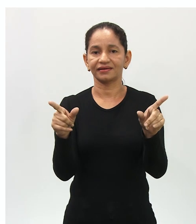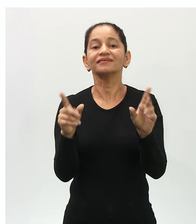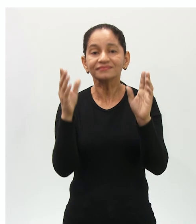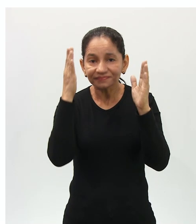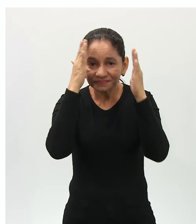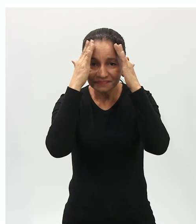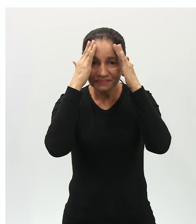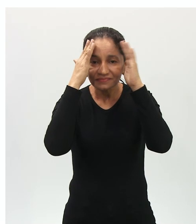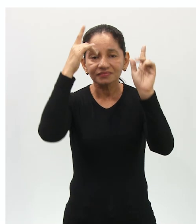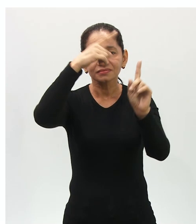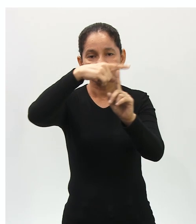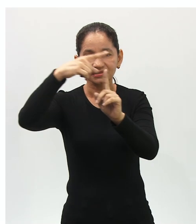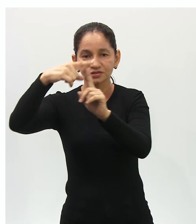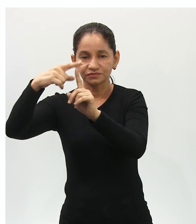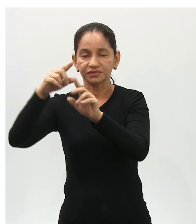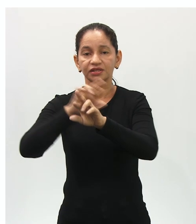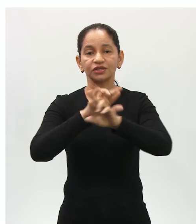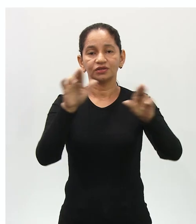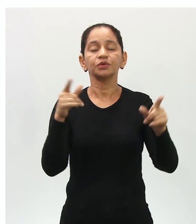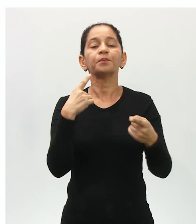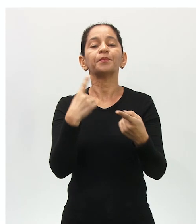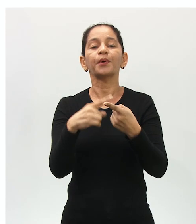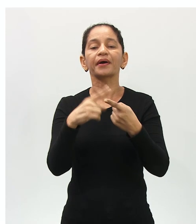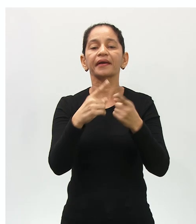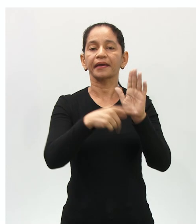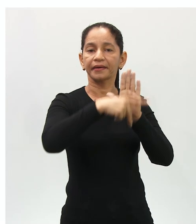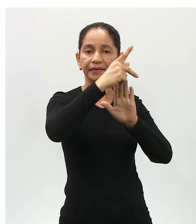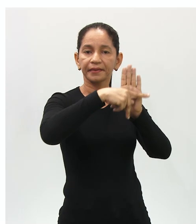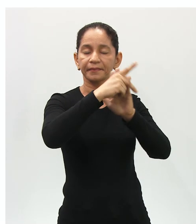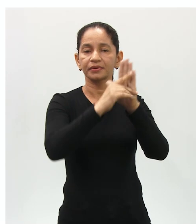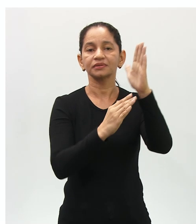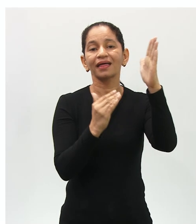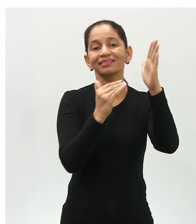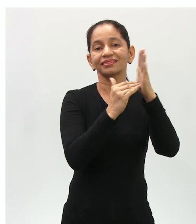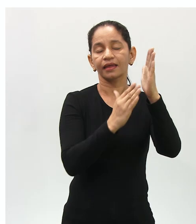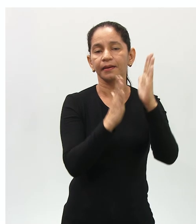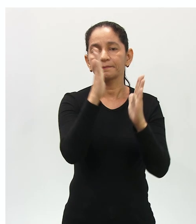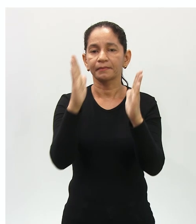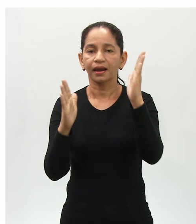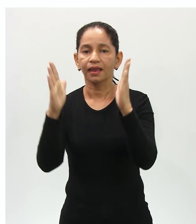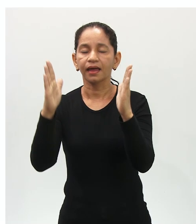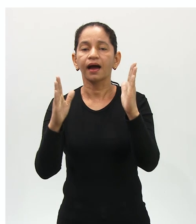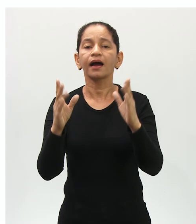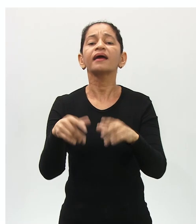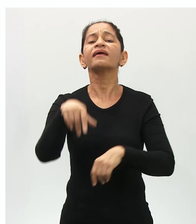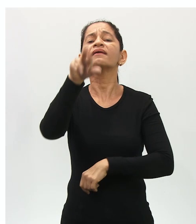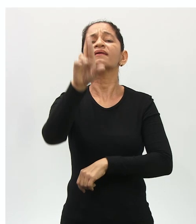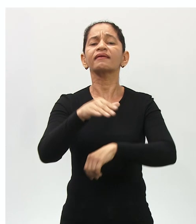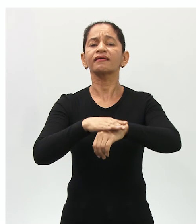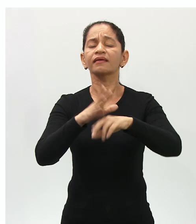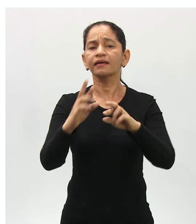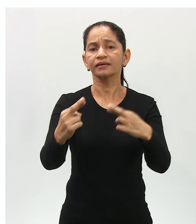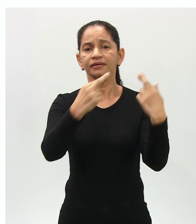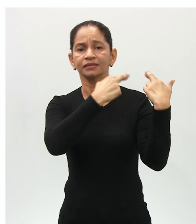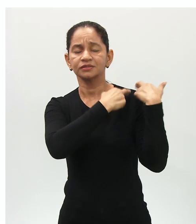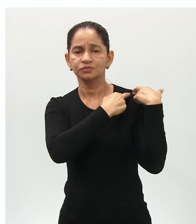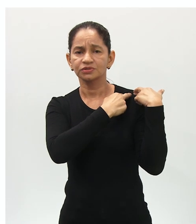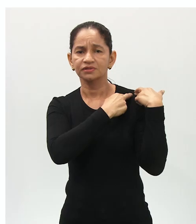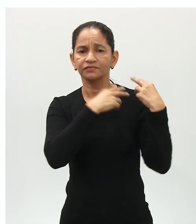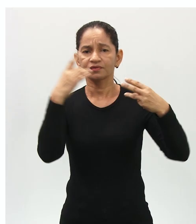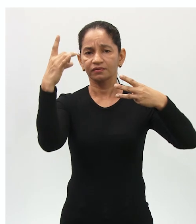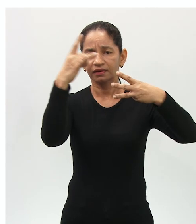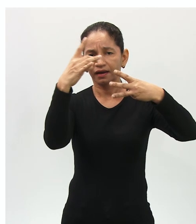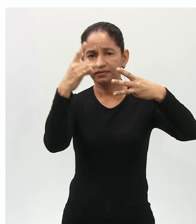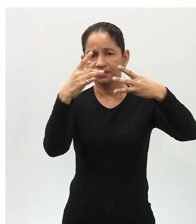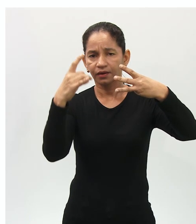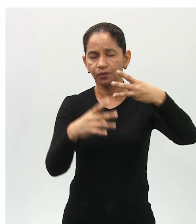importante dentro do ciclo orçamentário, na elaboração, são os prazos. Então, quem é responsável por